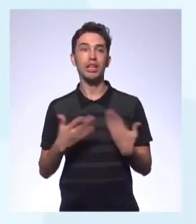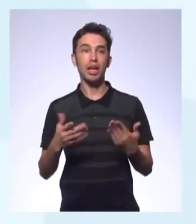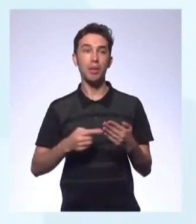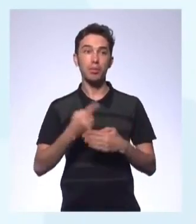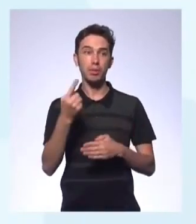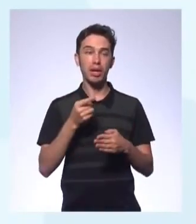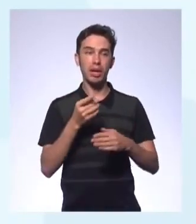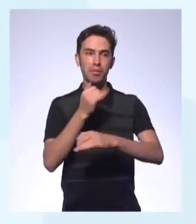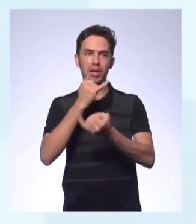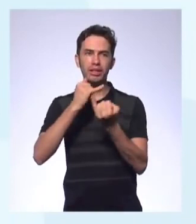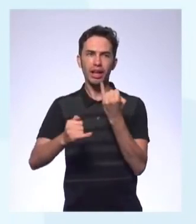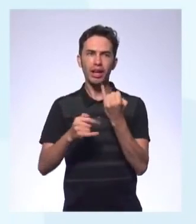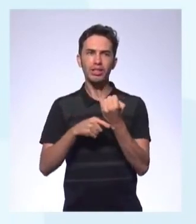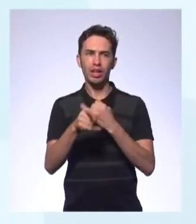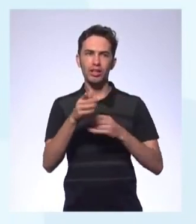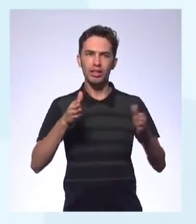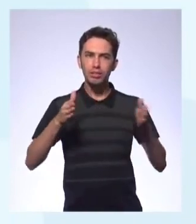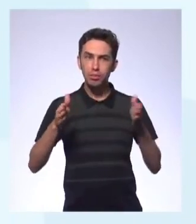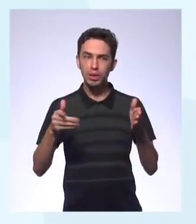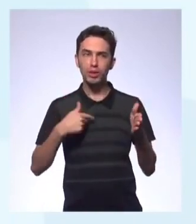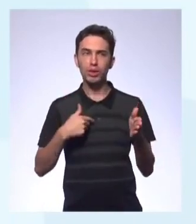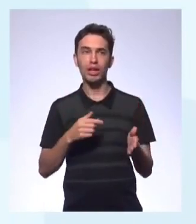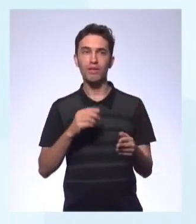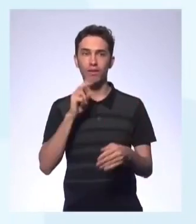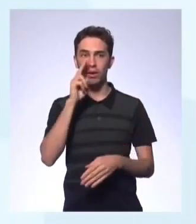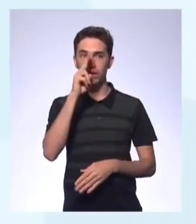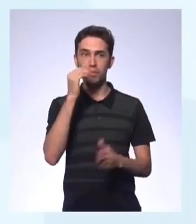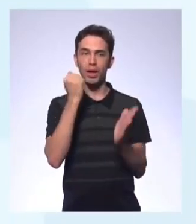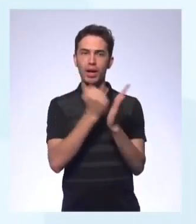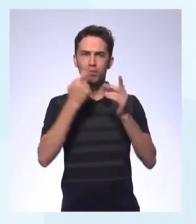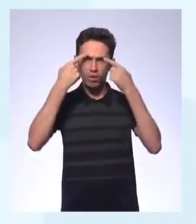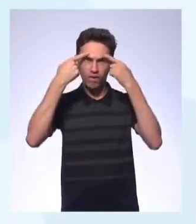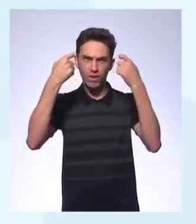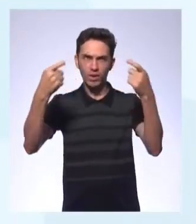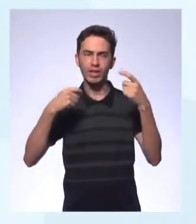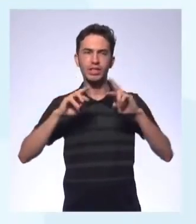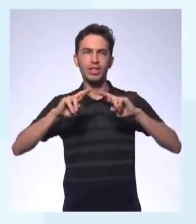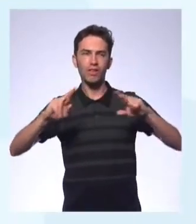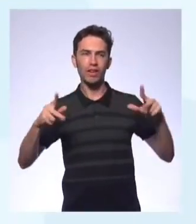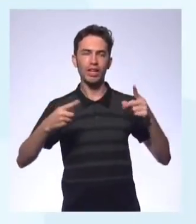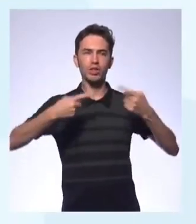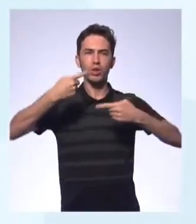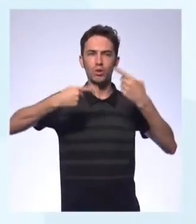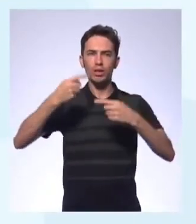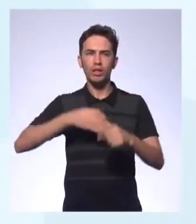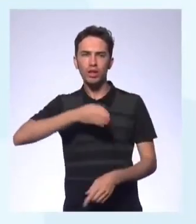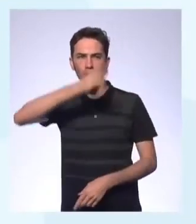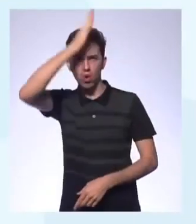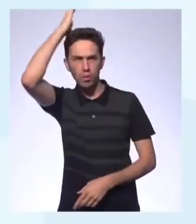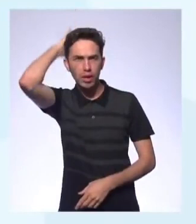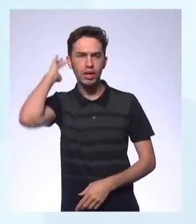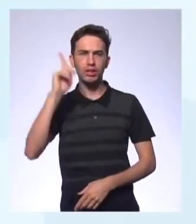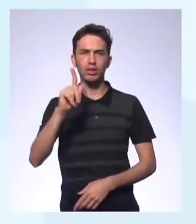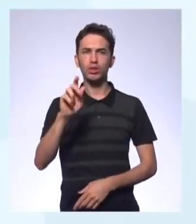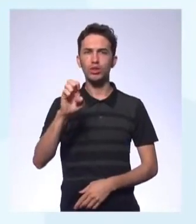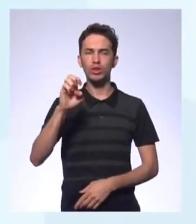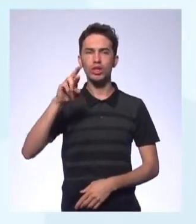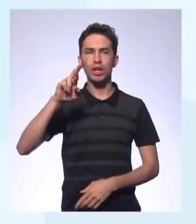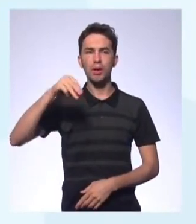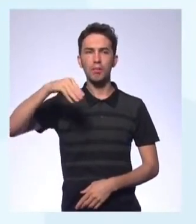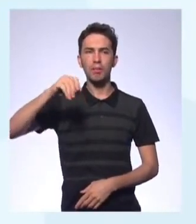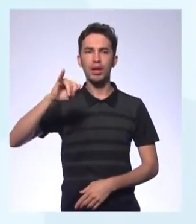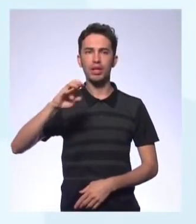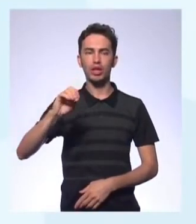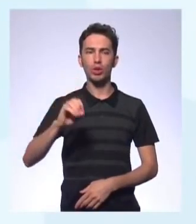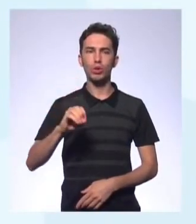entre os romanos, germânicos, vikings, húngaros, eslavos e árabes, enquanto o Império Romano do